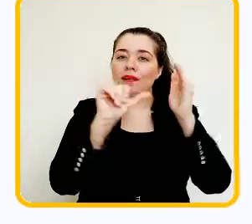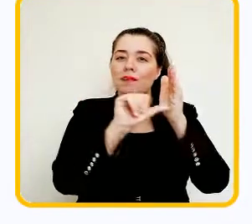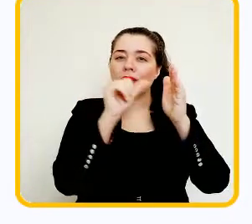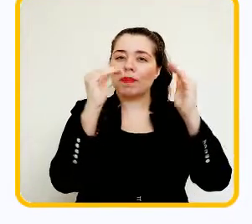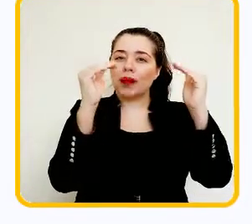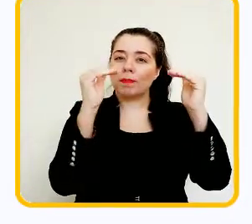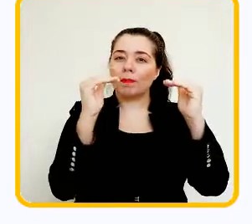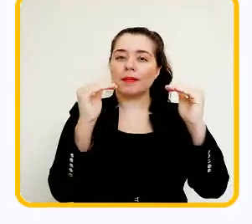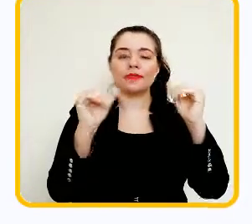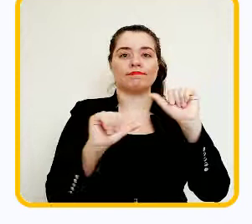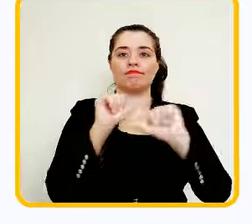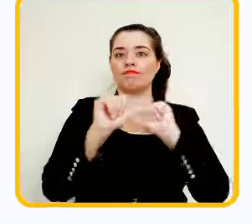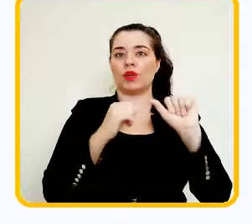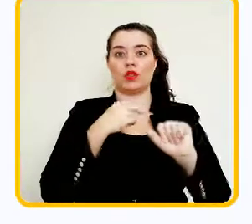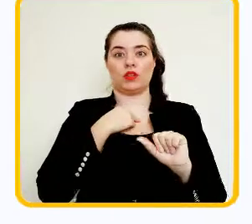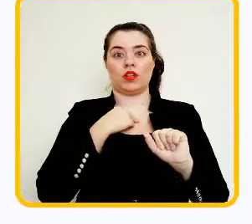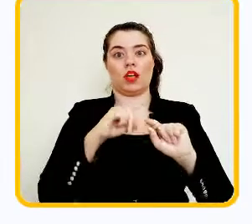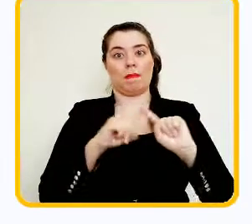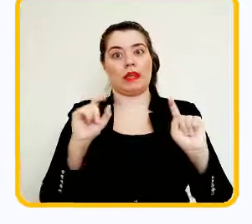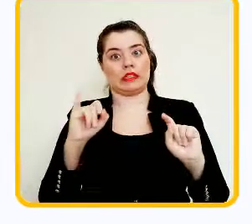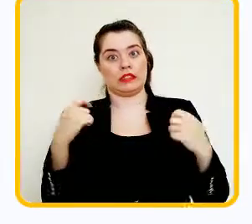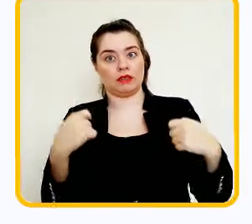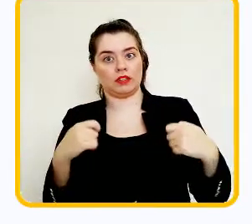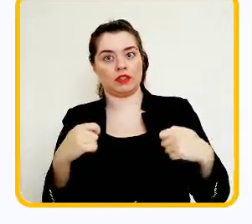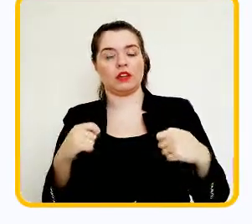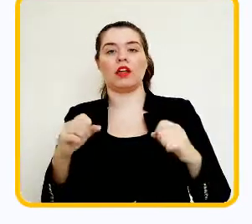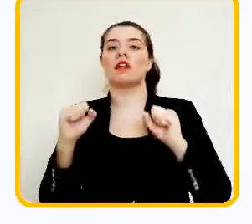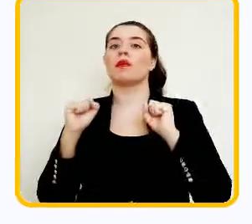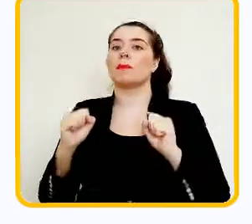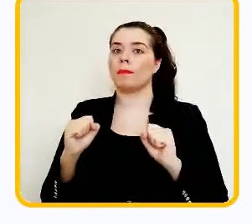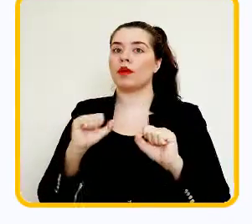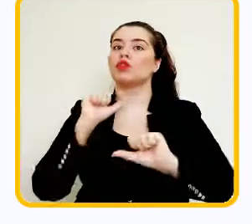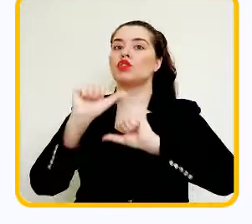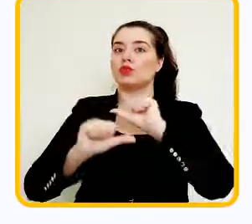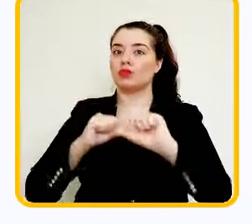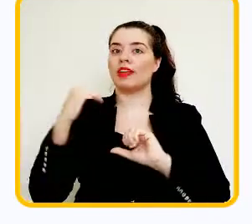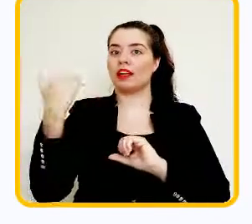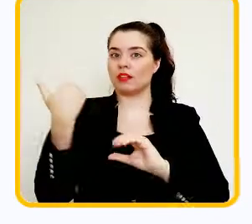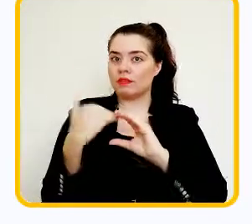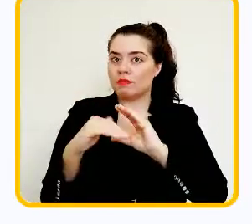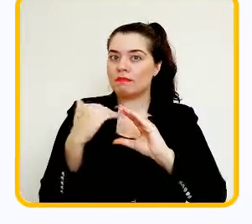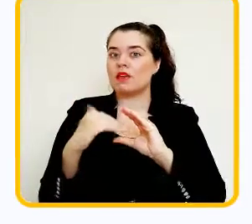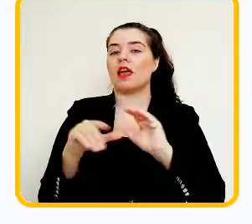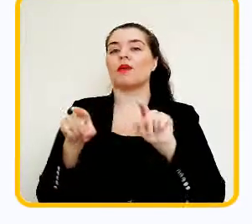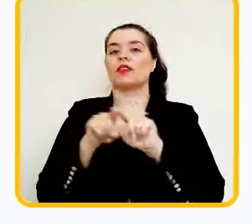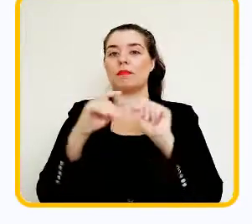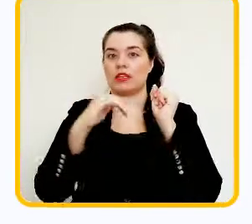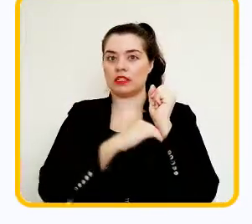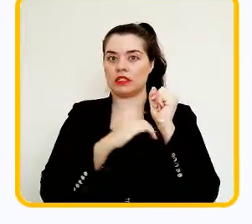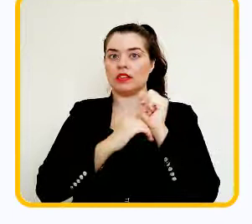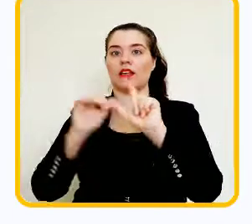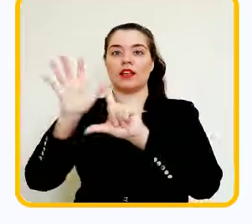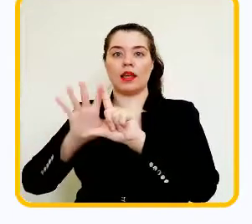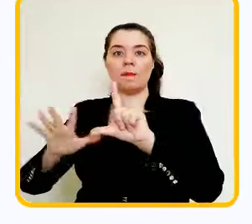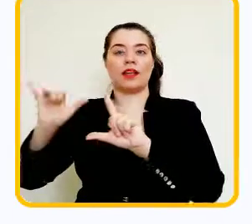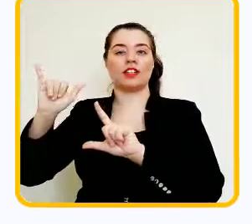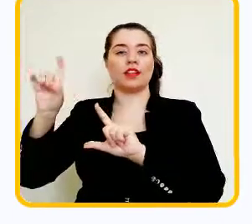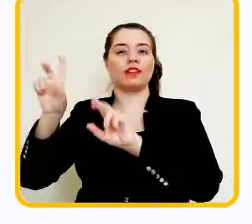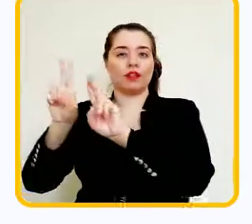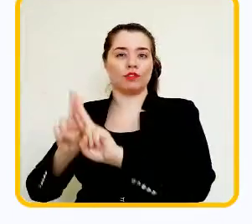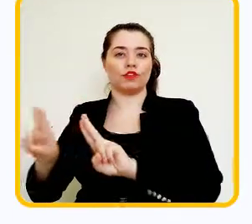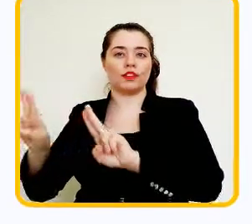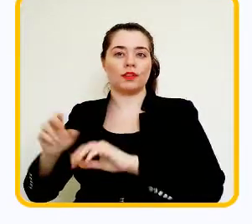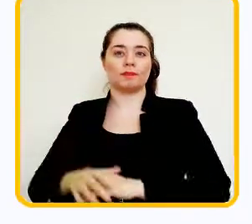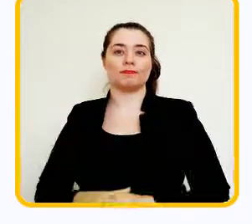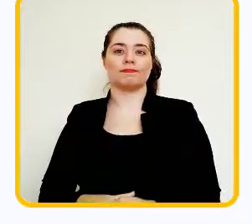Observe que os primeiros campos do seu perfil, eles não podem ser alterados, mas se necessário, você pode modificar o seu e-mail e senha na página do